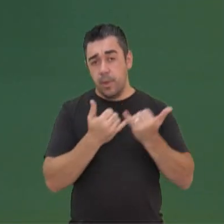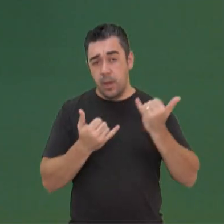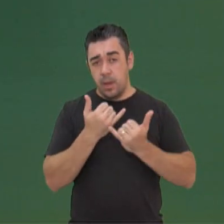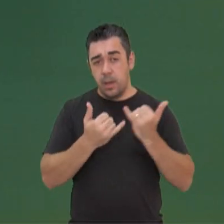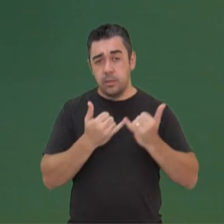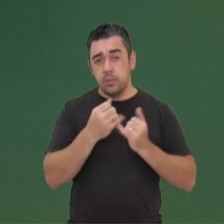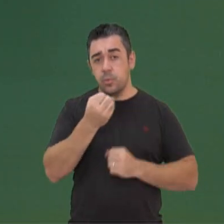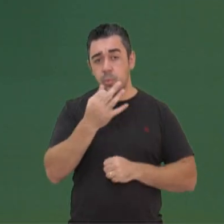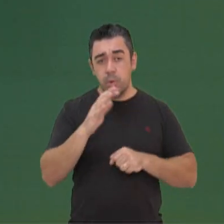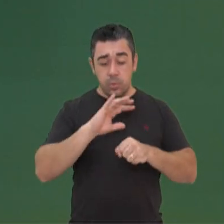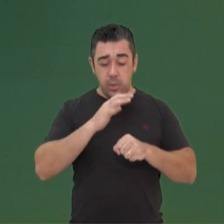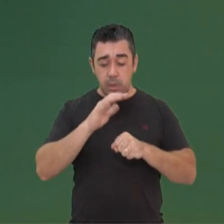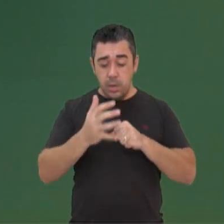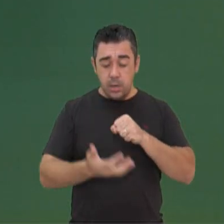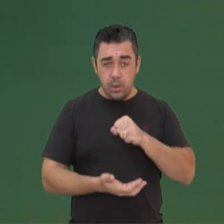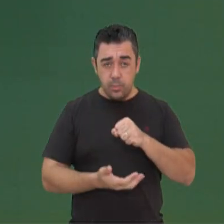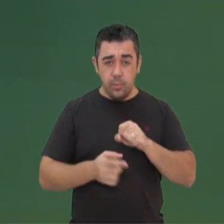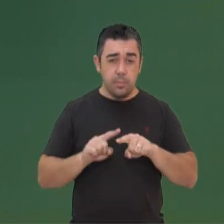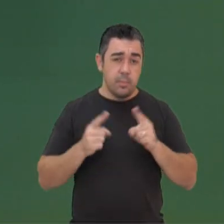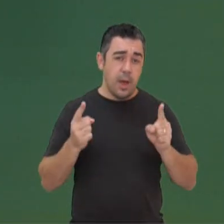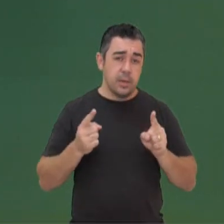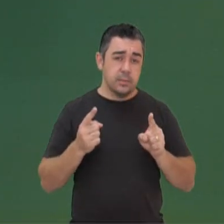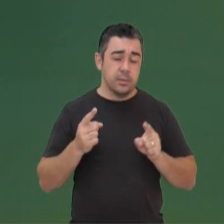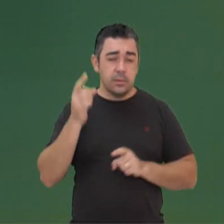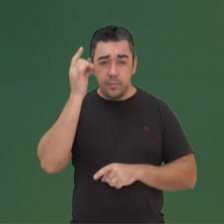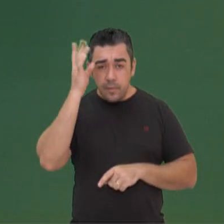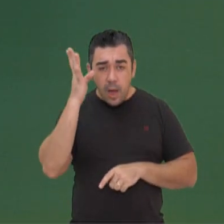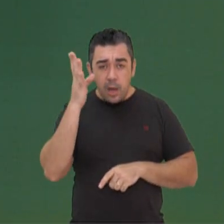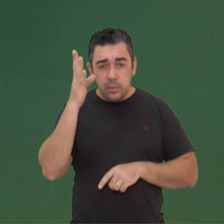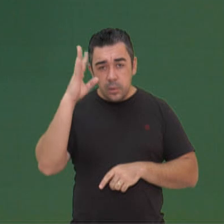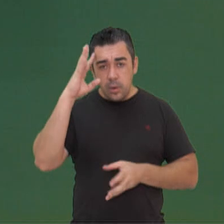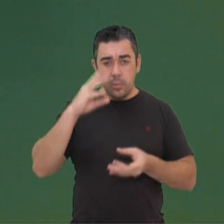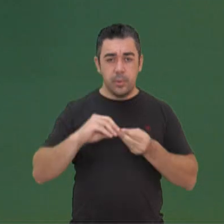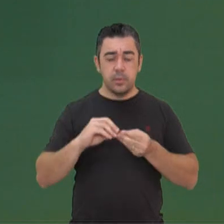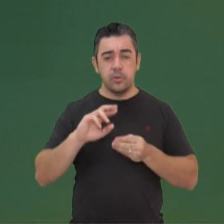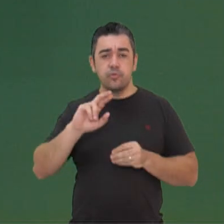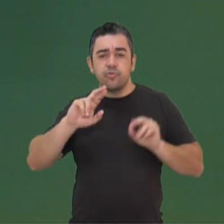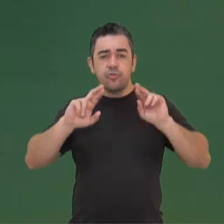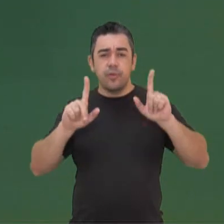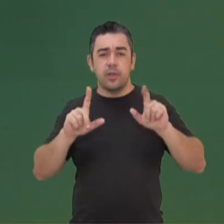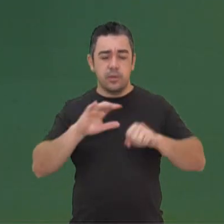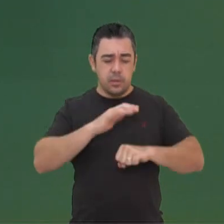conceito de campo elétrico, mas ele é mais prático que o campo elétrico. Apenas uma